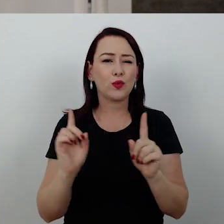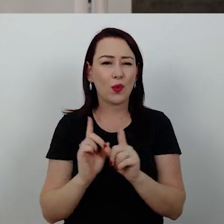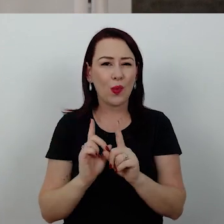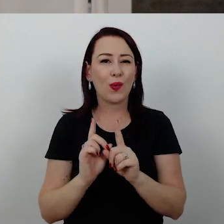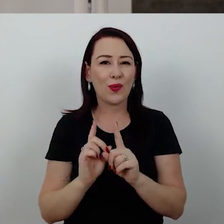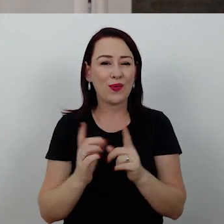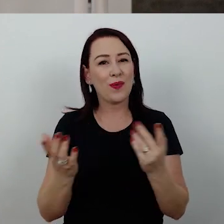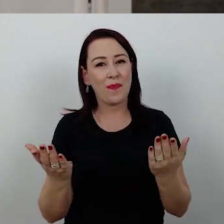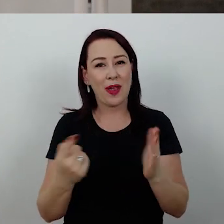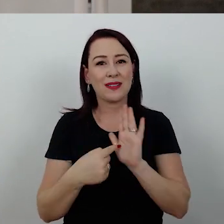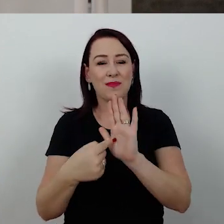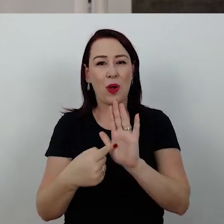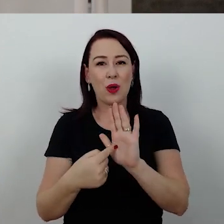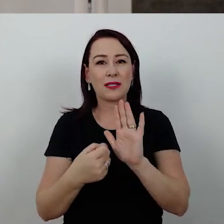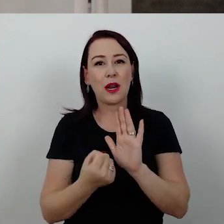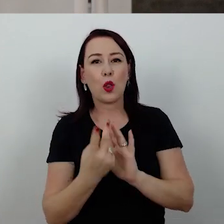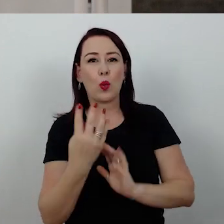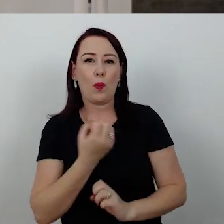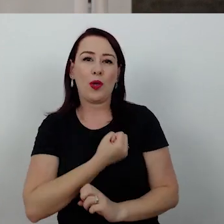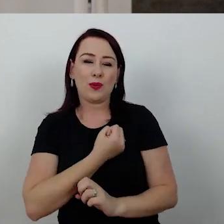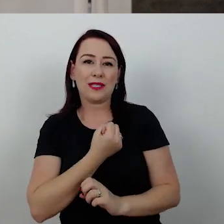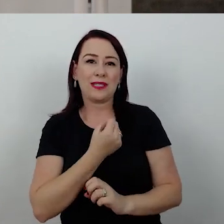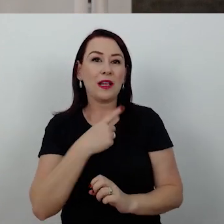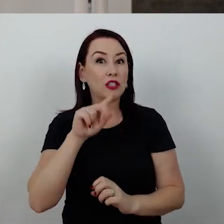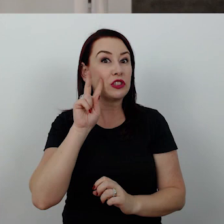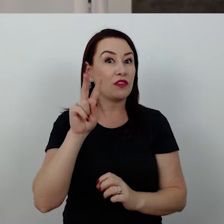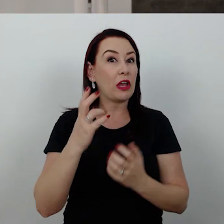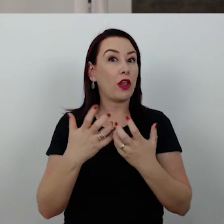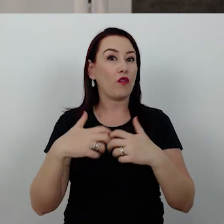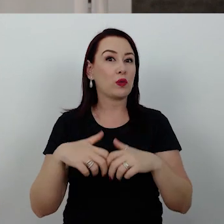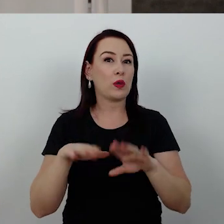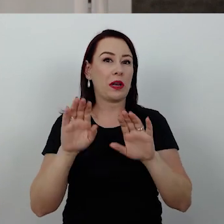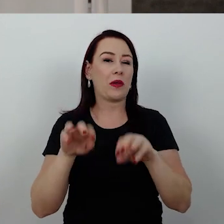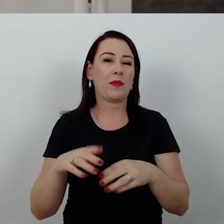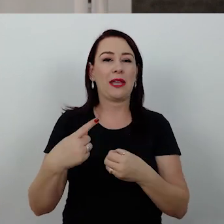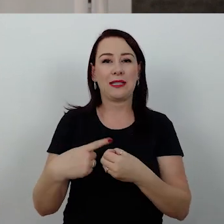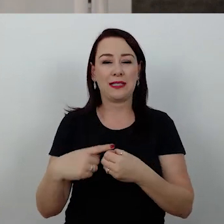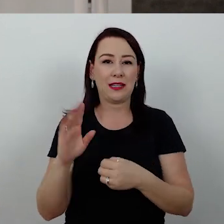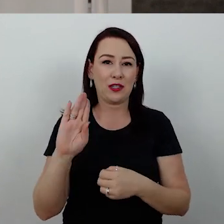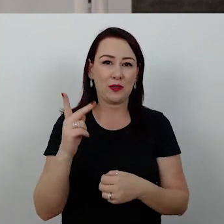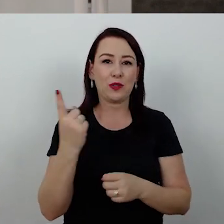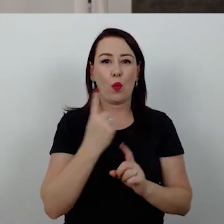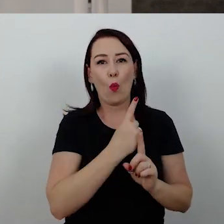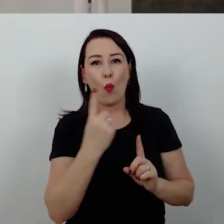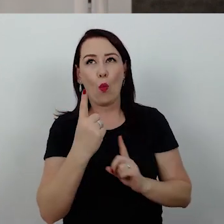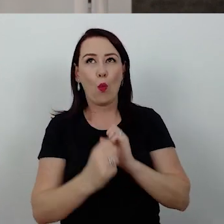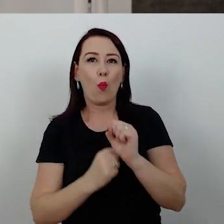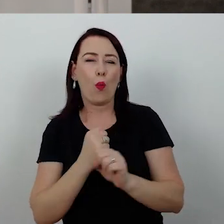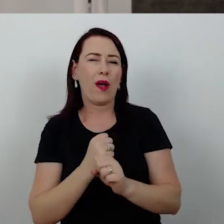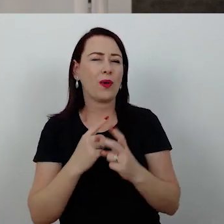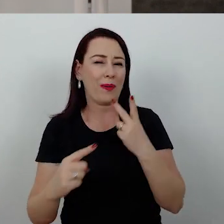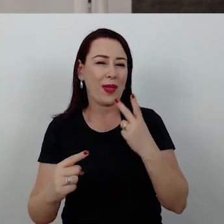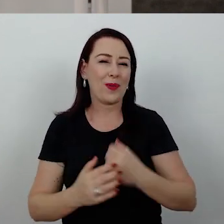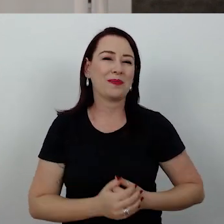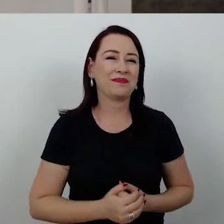um videozinho bem curto, mas que eu acho que mostra já alguns números de Belo Horizonte nesses primeiro